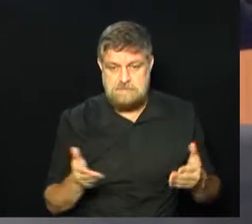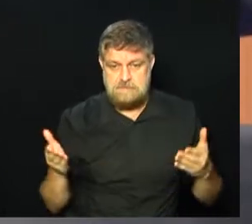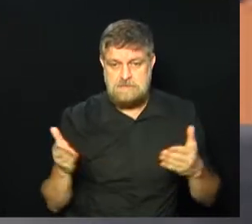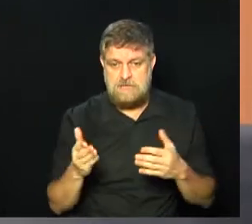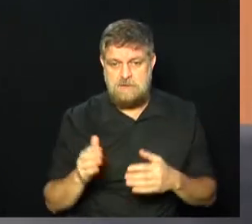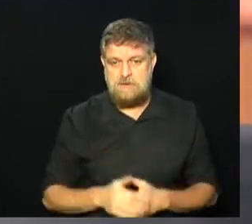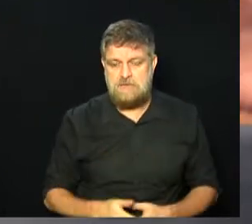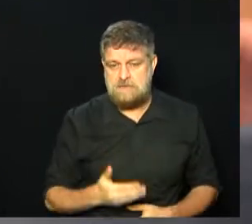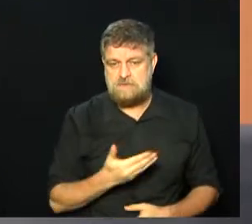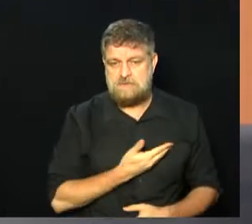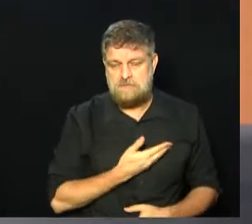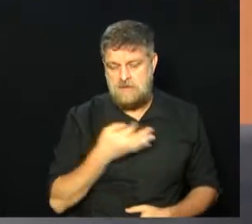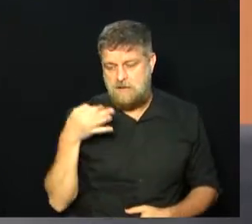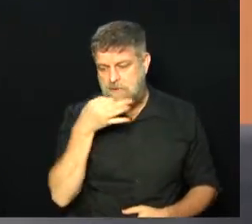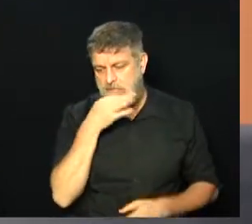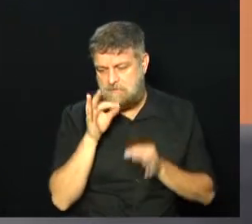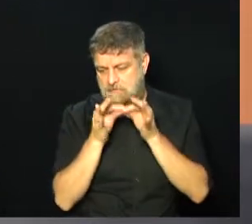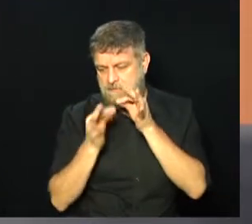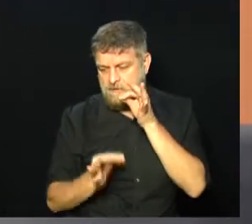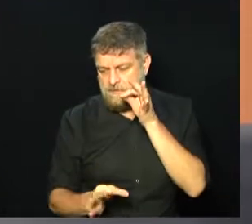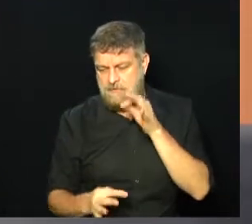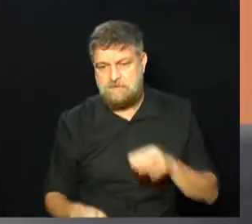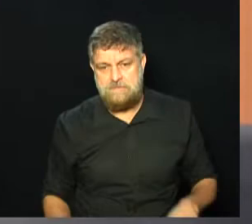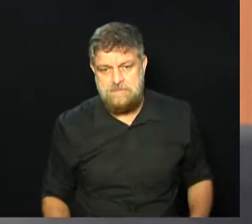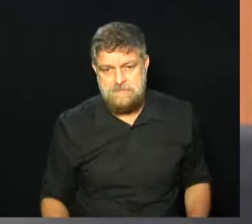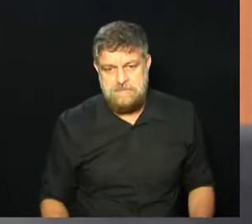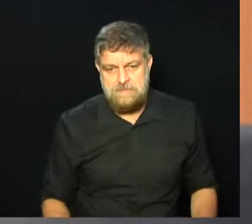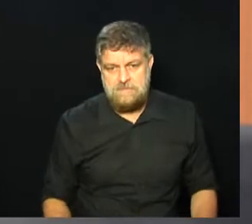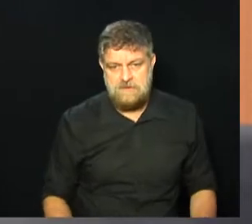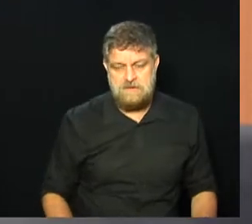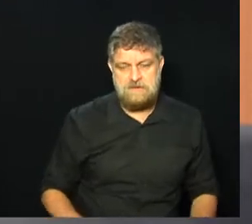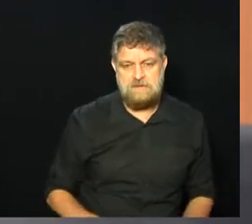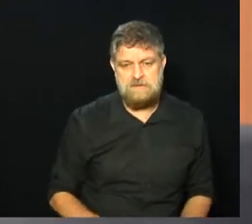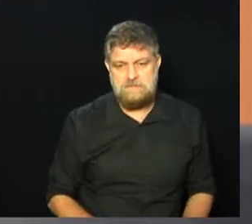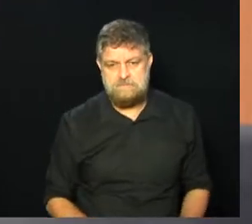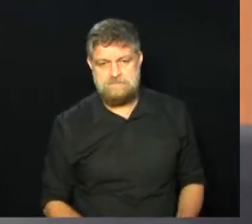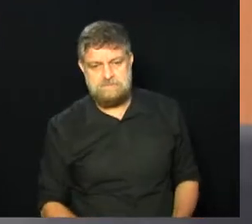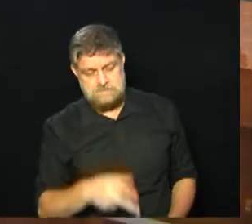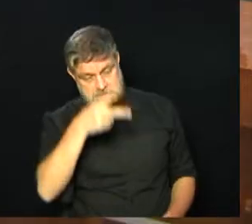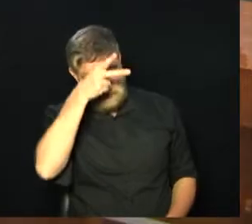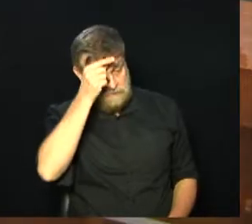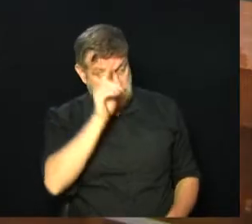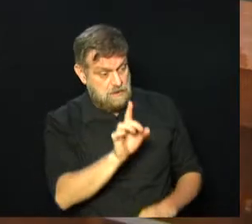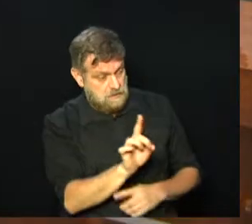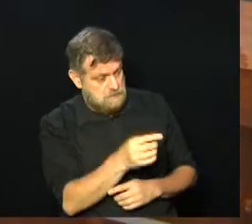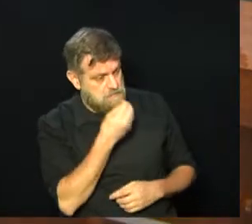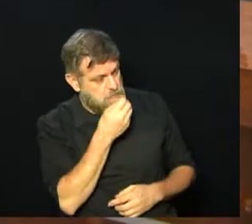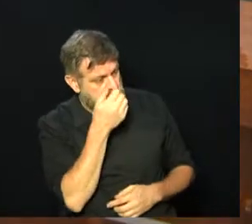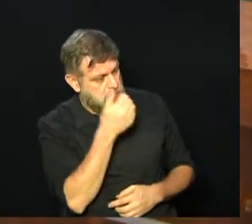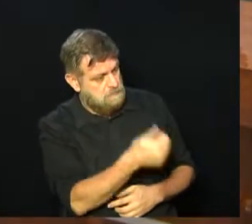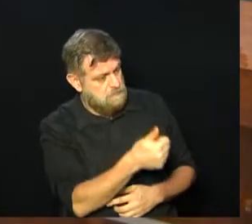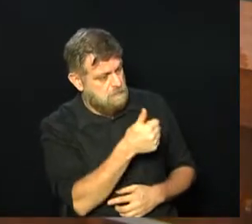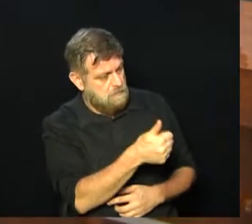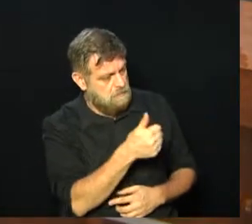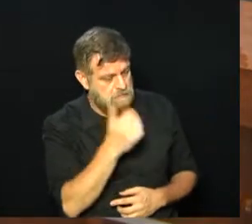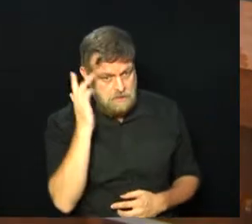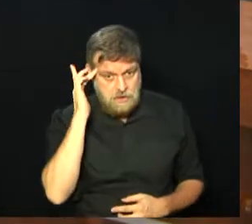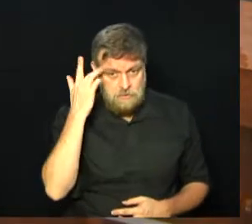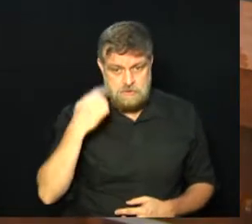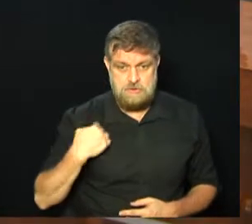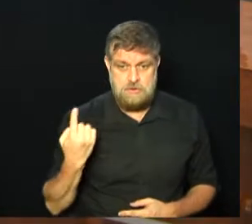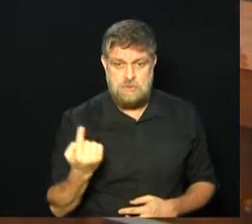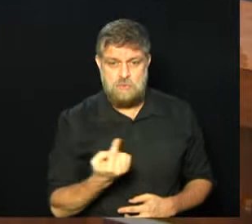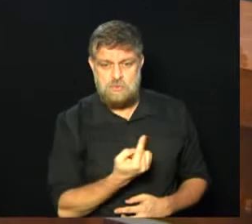colegas, senão eu fico falando muito aqui. Não, prefeito, eu acho que tá muito bom. Eu acho que esse nosso